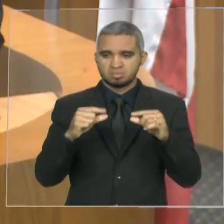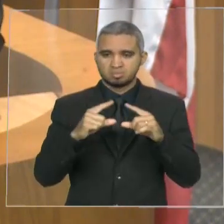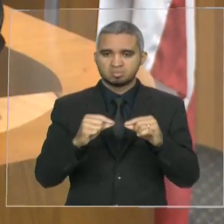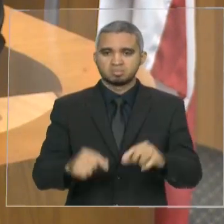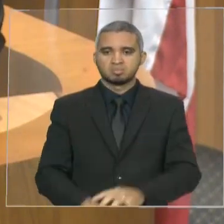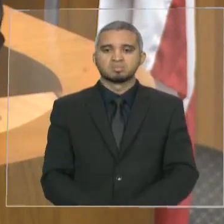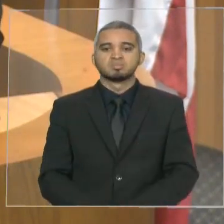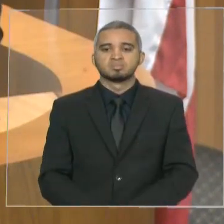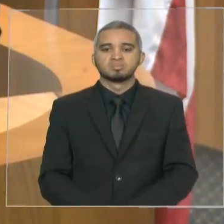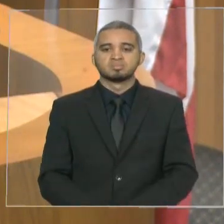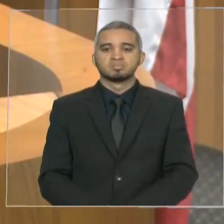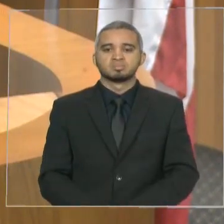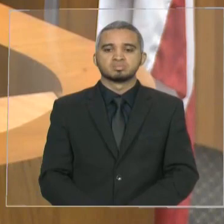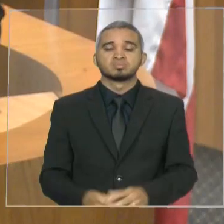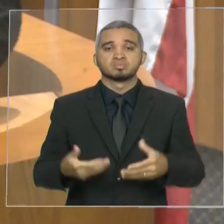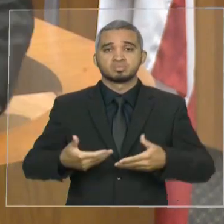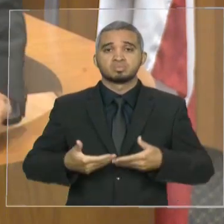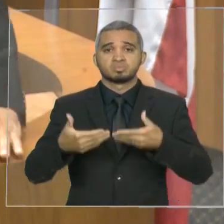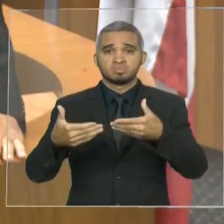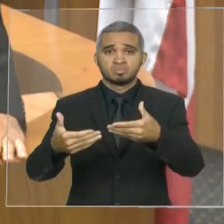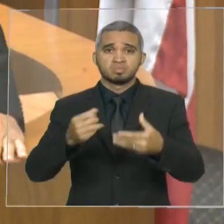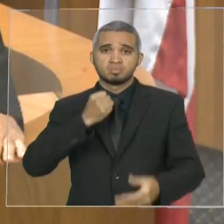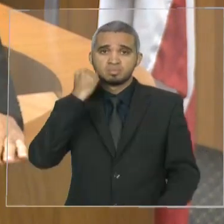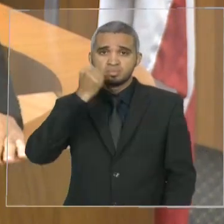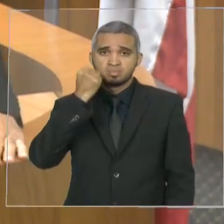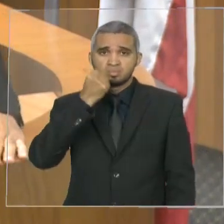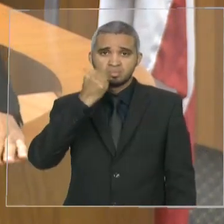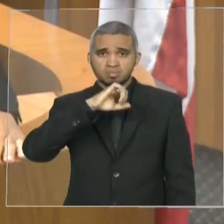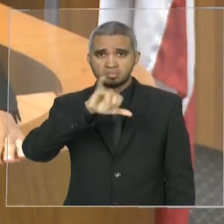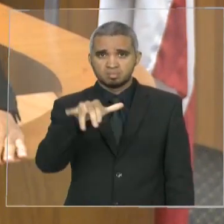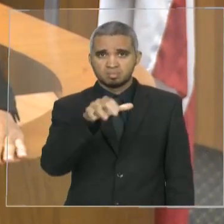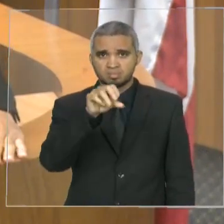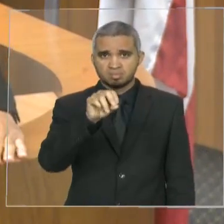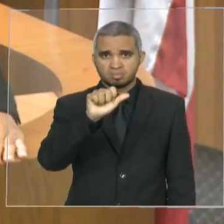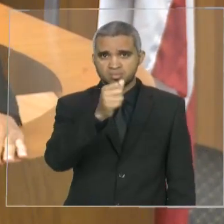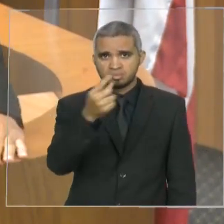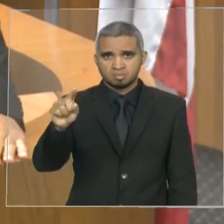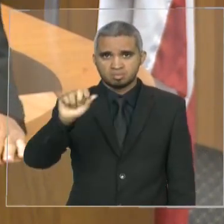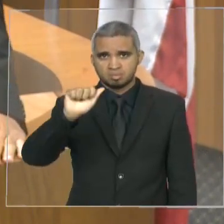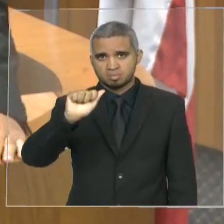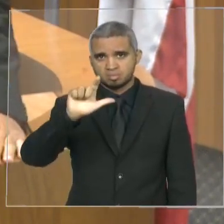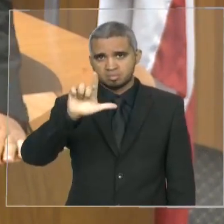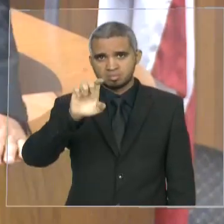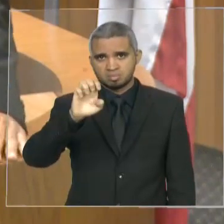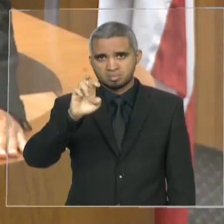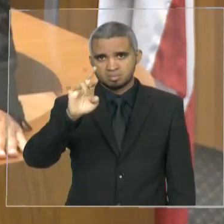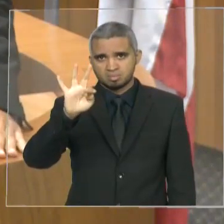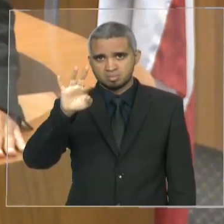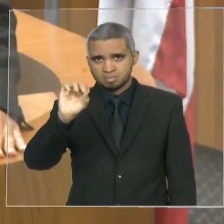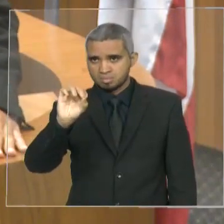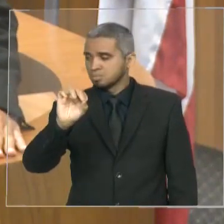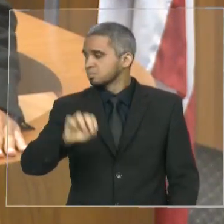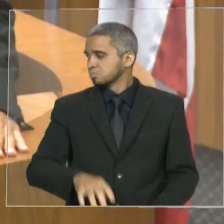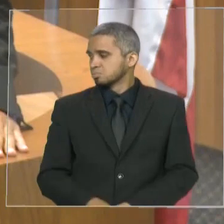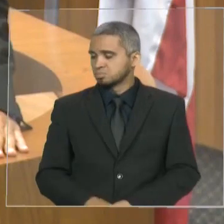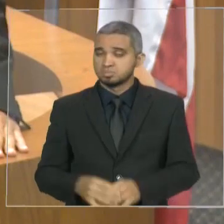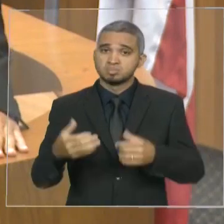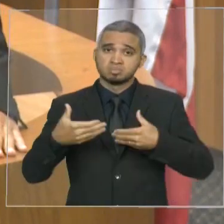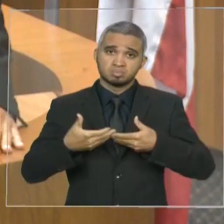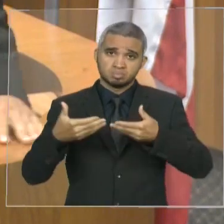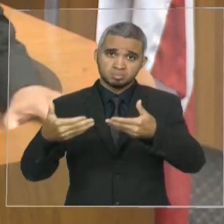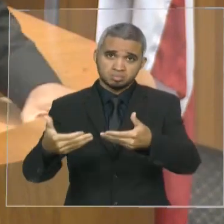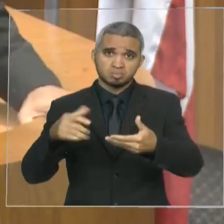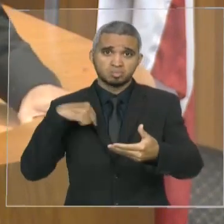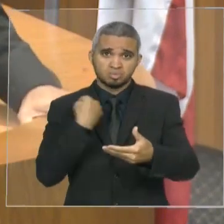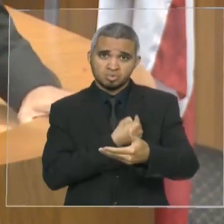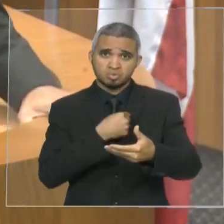a convite também do senador João Alberto, para participarmos de uma audiência no Senado Federal, na presidência